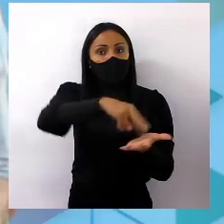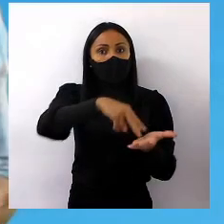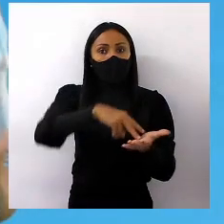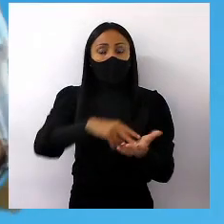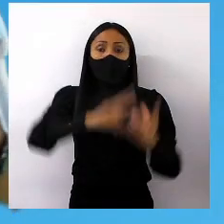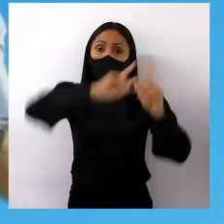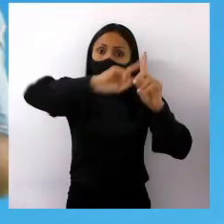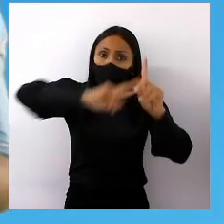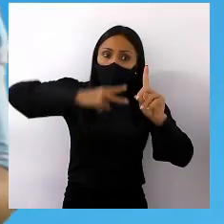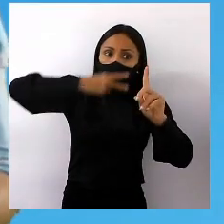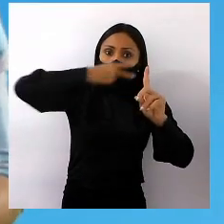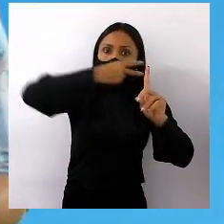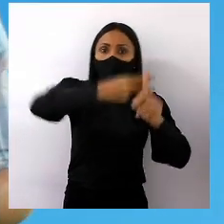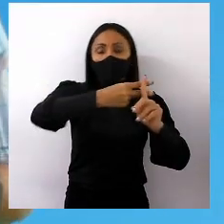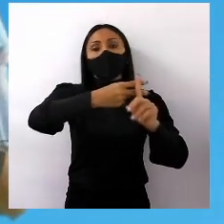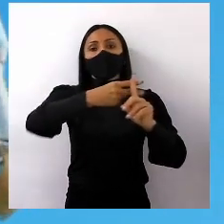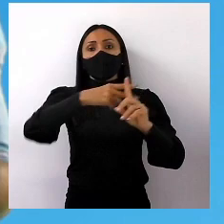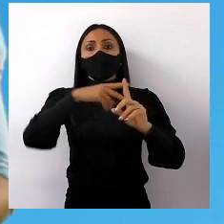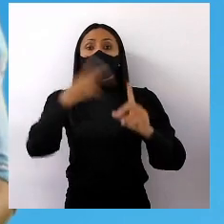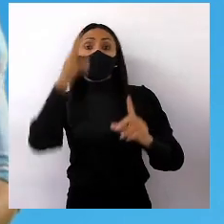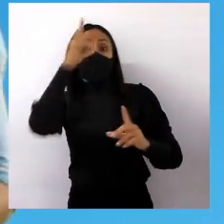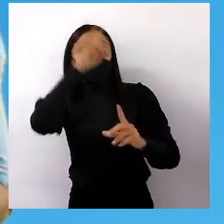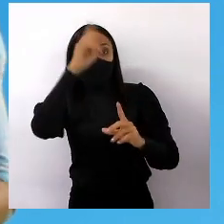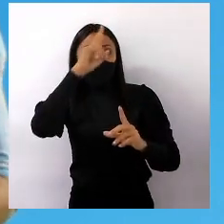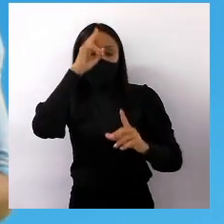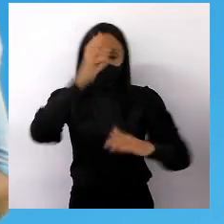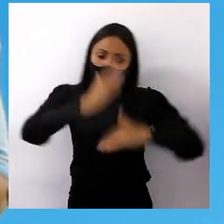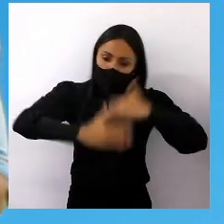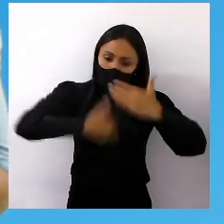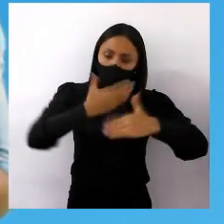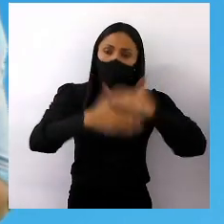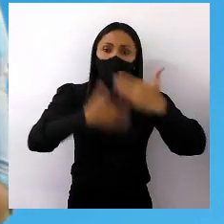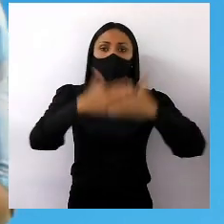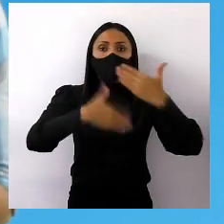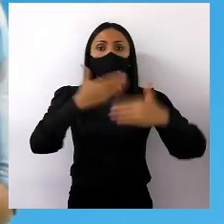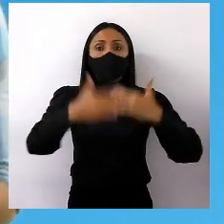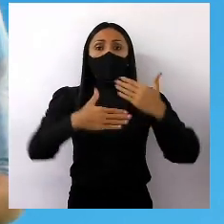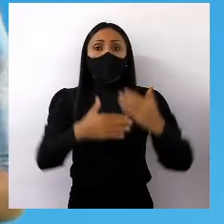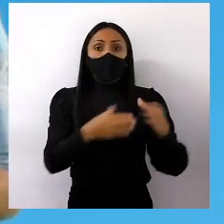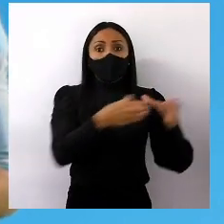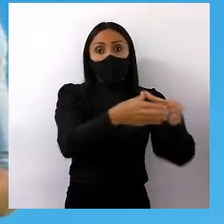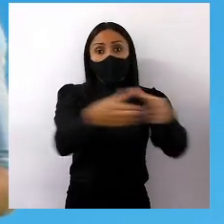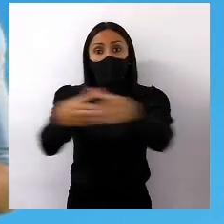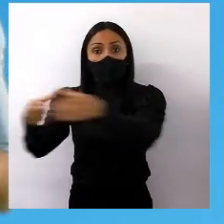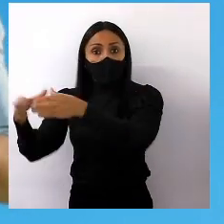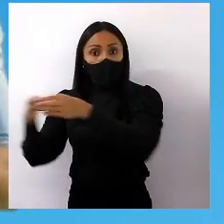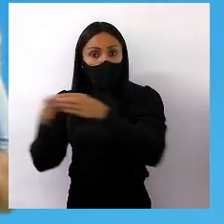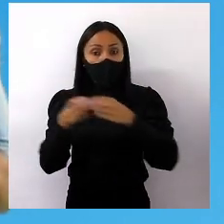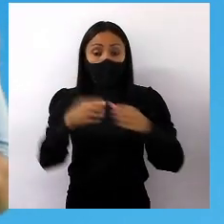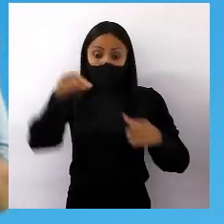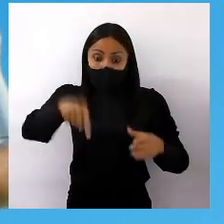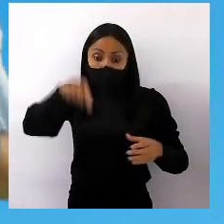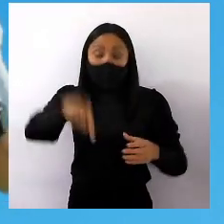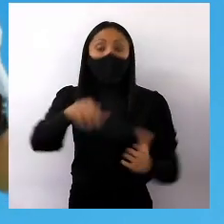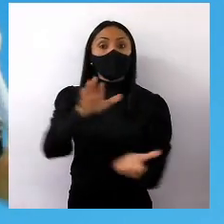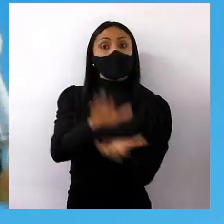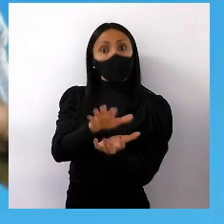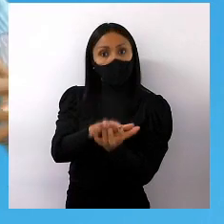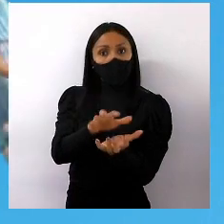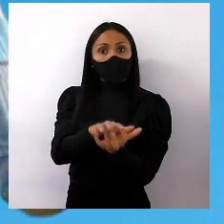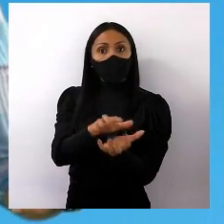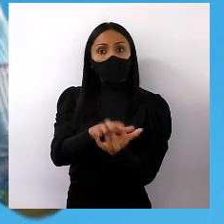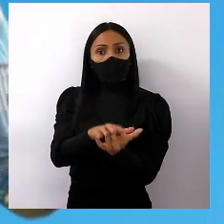multiplicadores da obra, né, da história que ele construiu. Ou seja, hoje muitos grupos, né, de danças aqui em Pernambuco